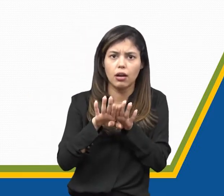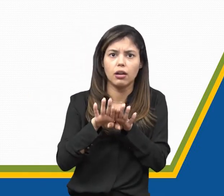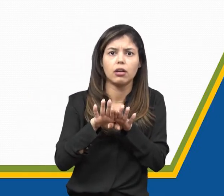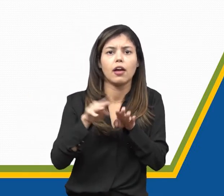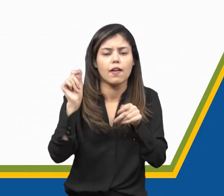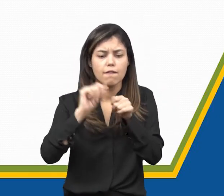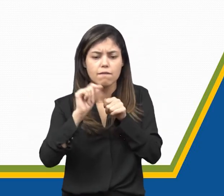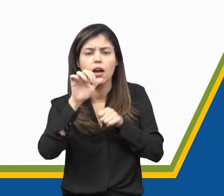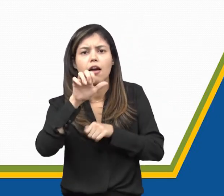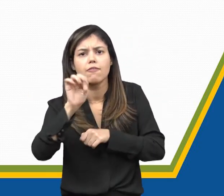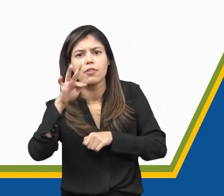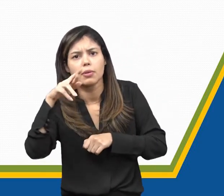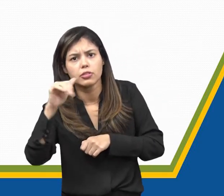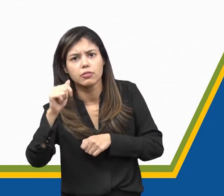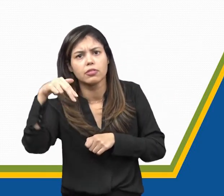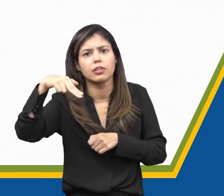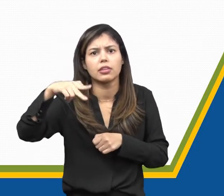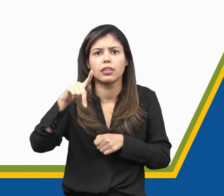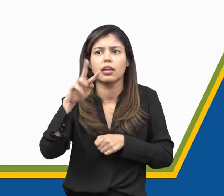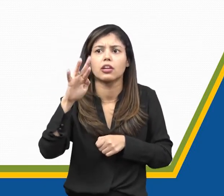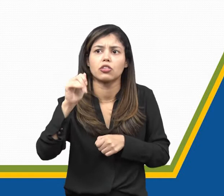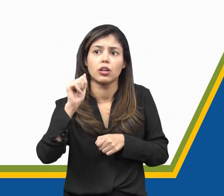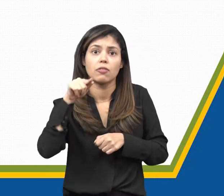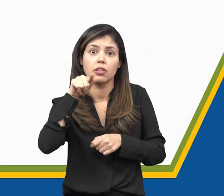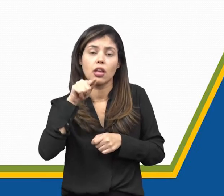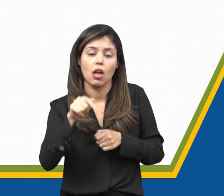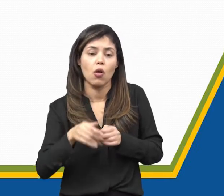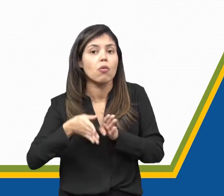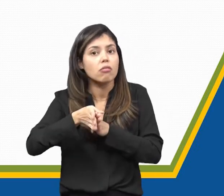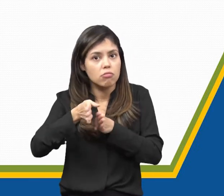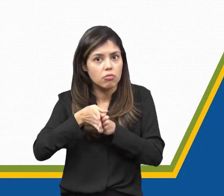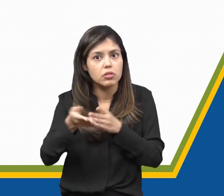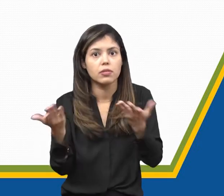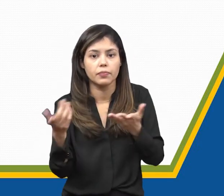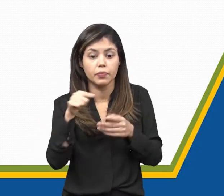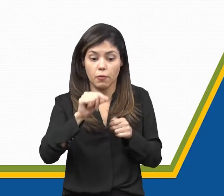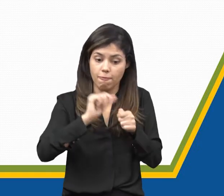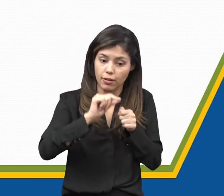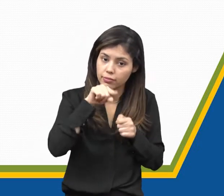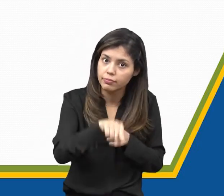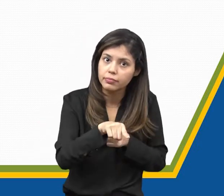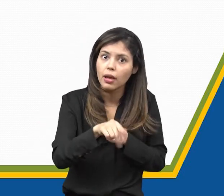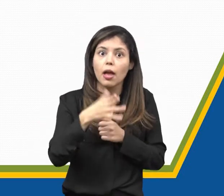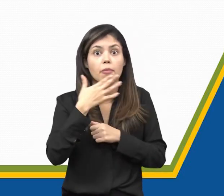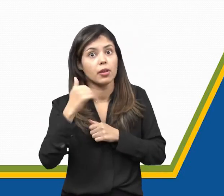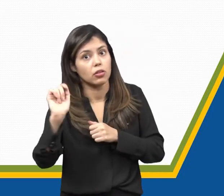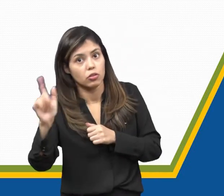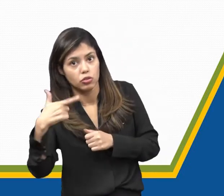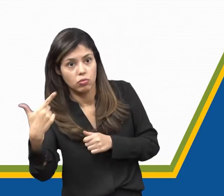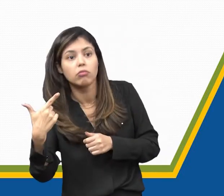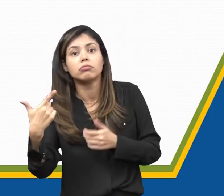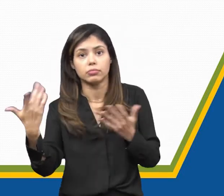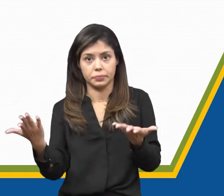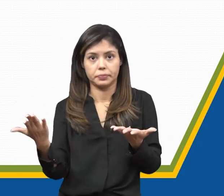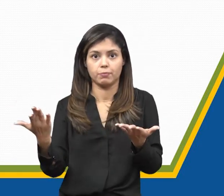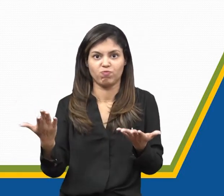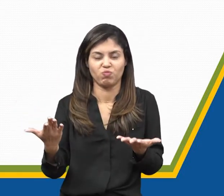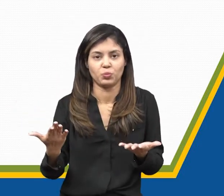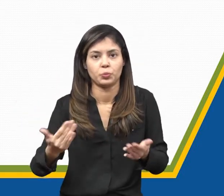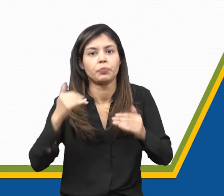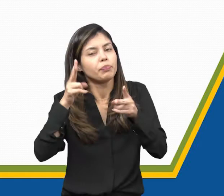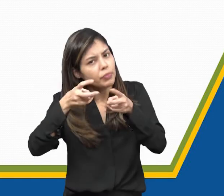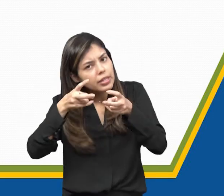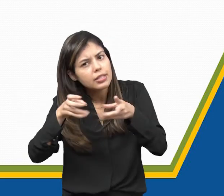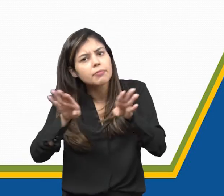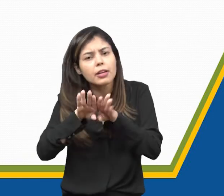de afirmativo negativo está dando uma sugestão. No hagas así. Mejor hacer de outra maneira.